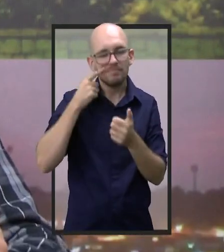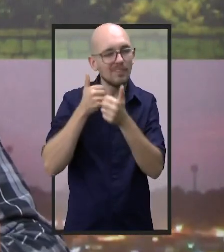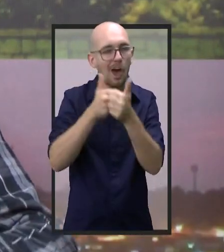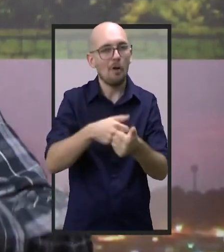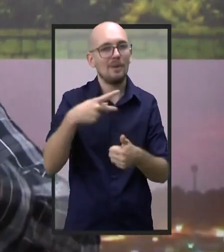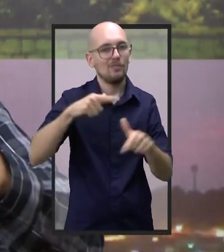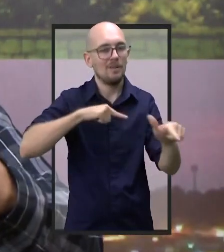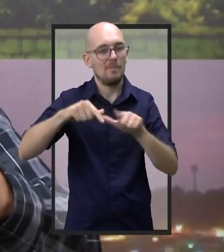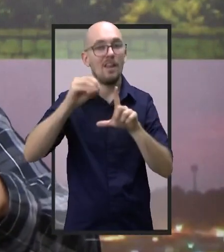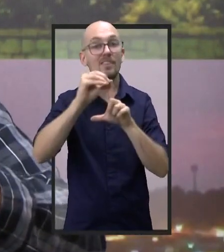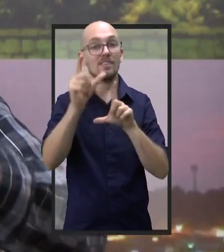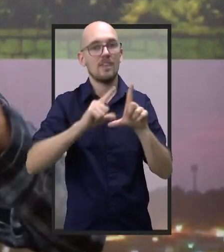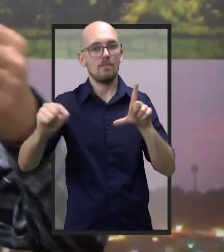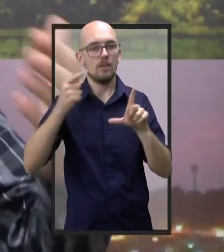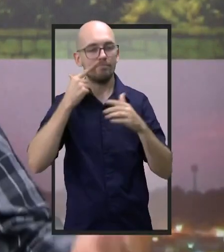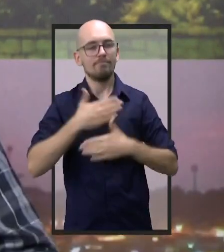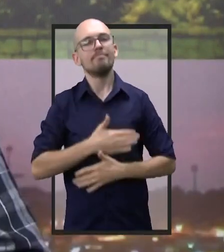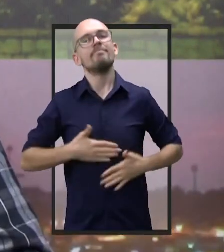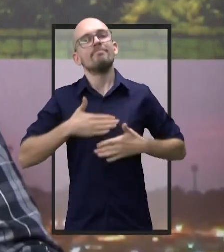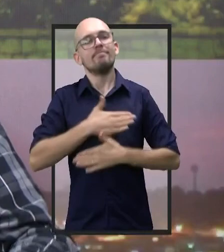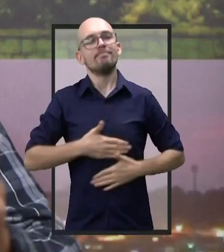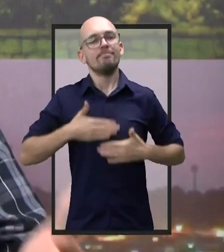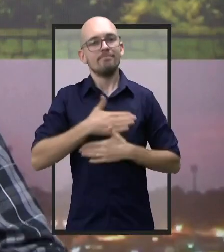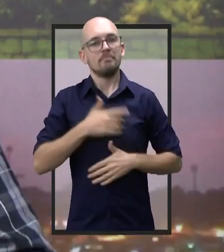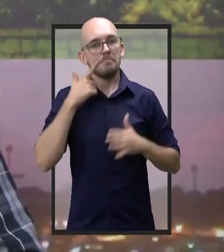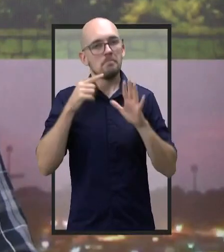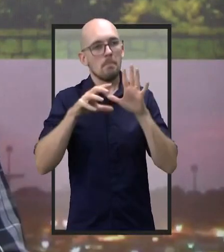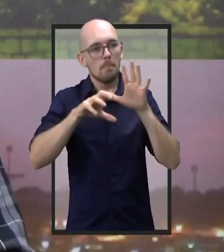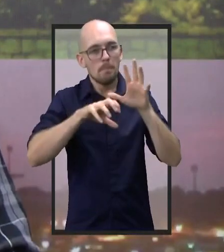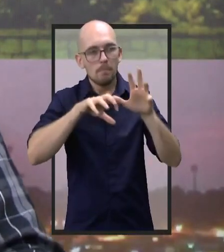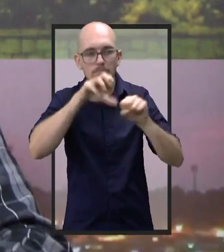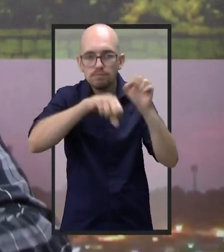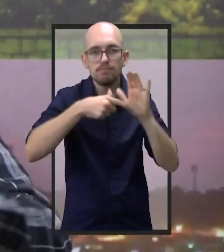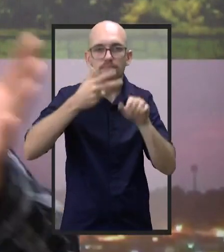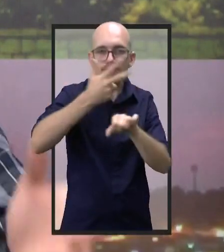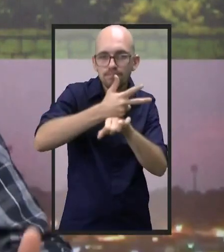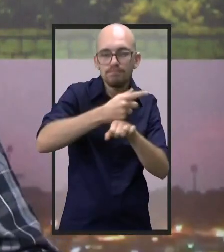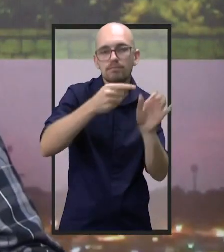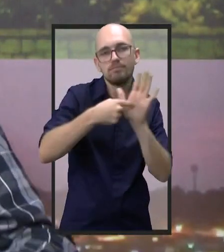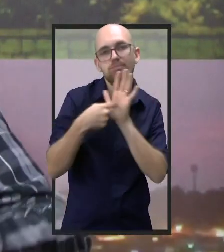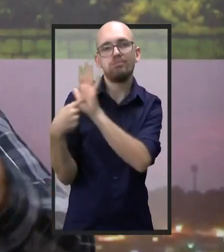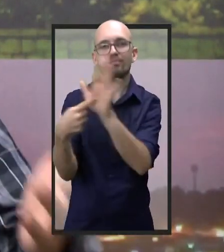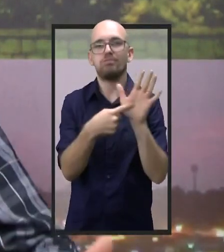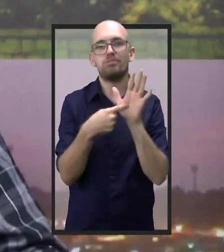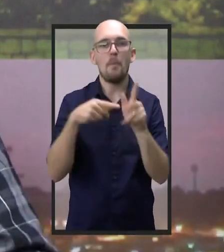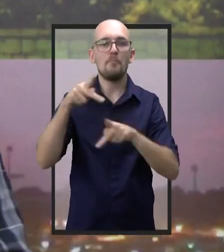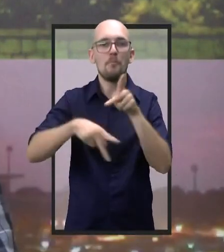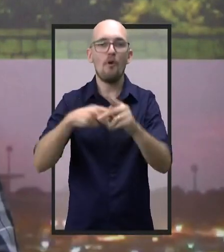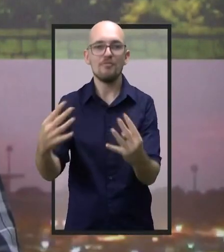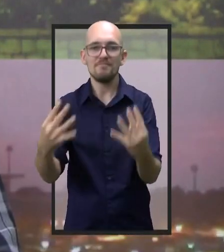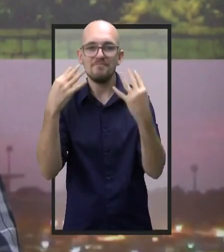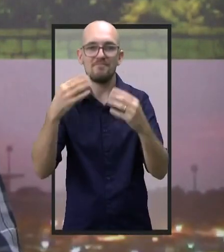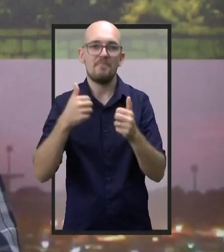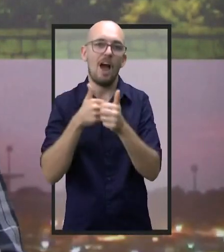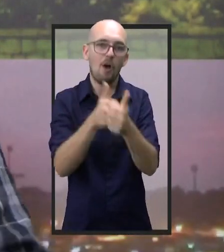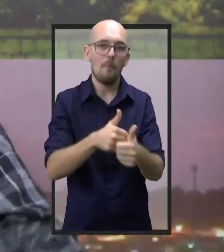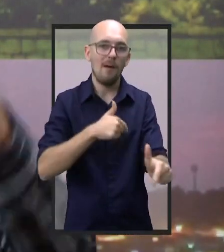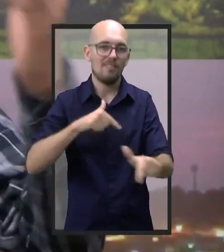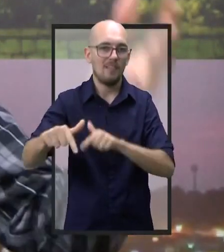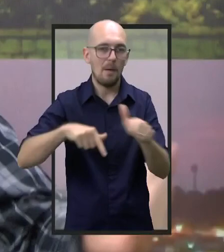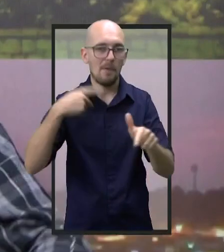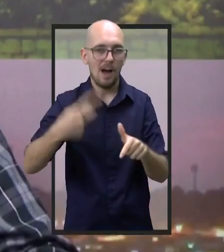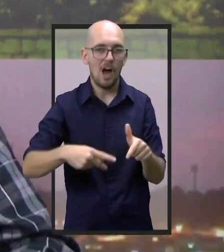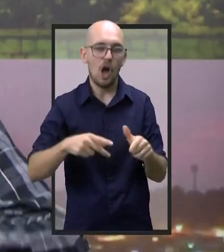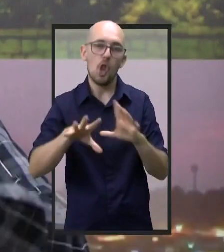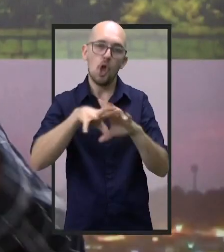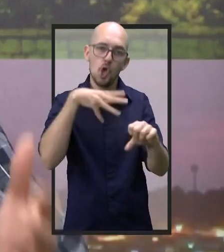A TV Câmara tem a satisfação de mostrar ao munícipe jauense, a todos que acompanham os nossos trabalhos, seja